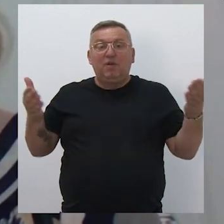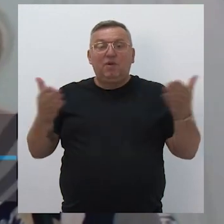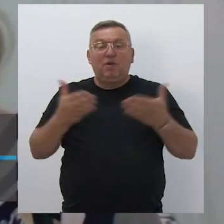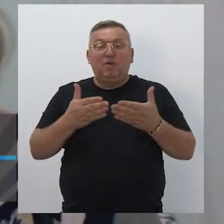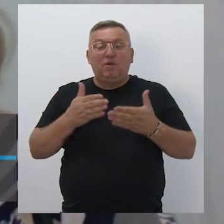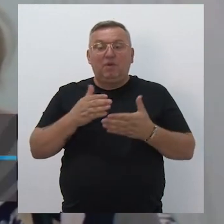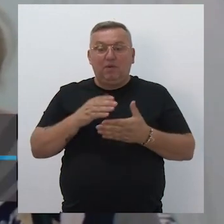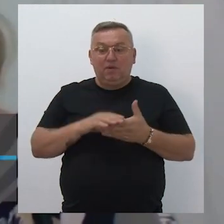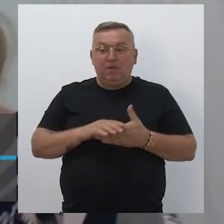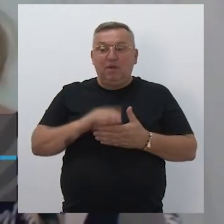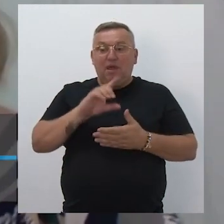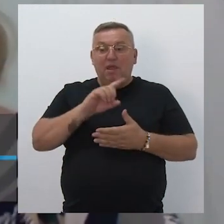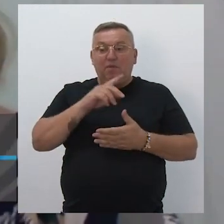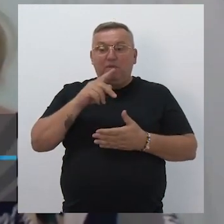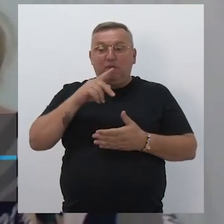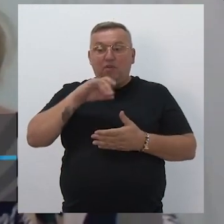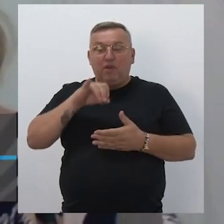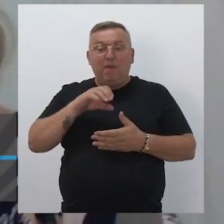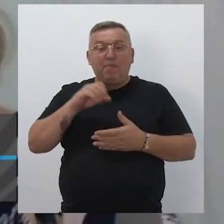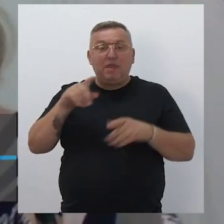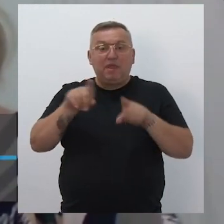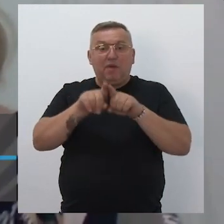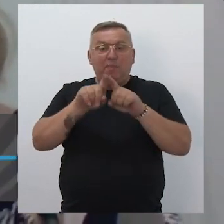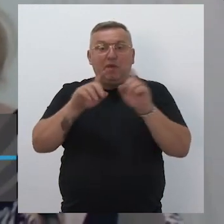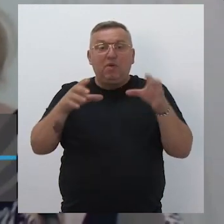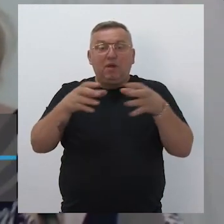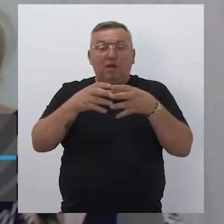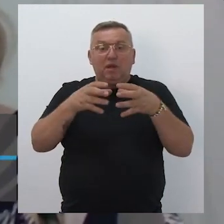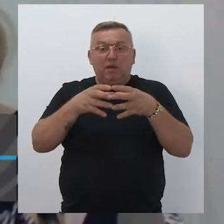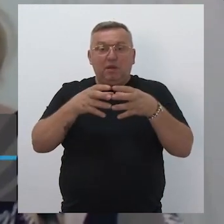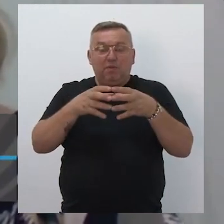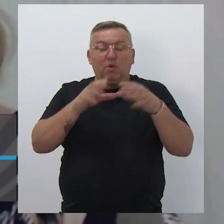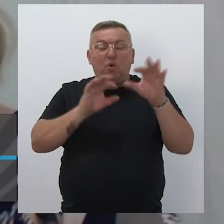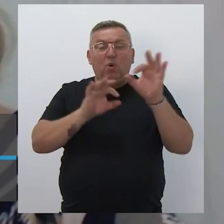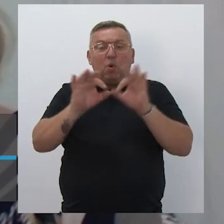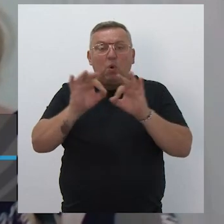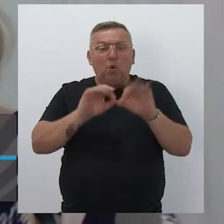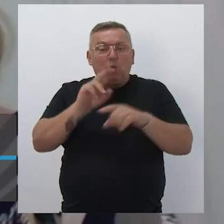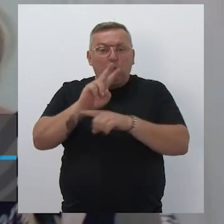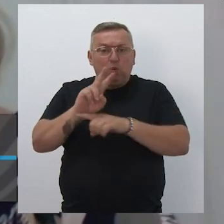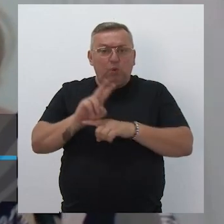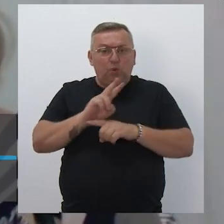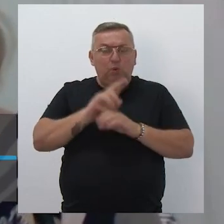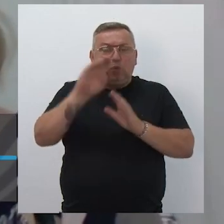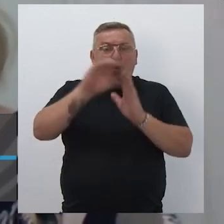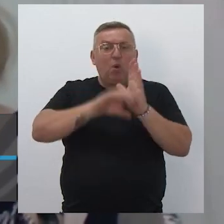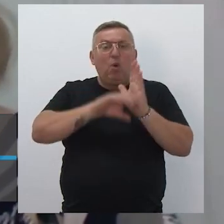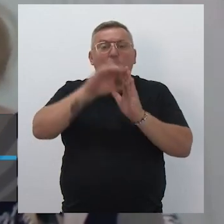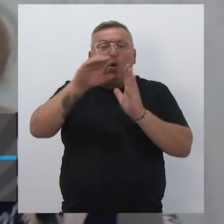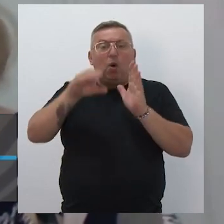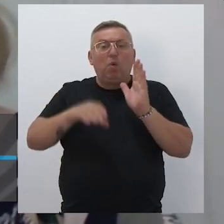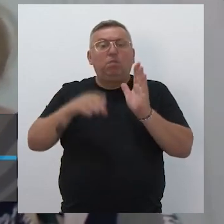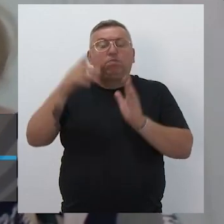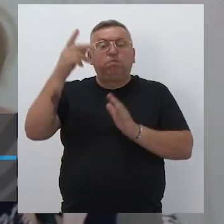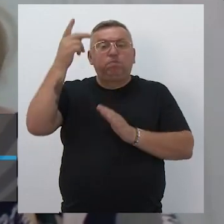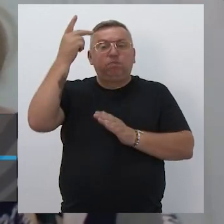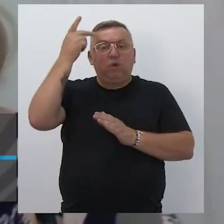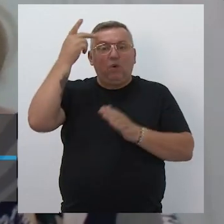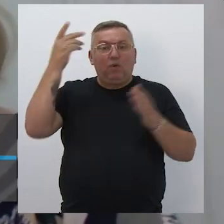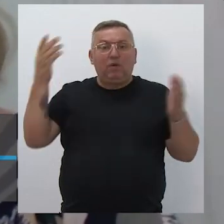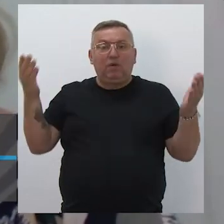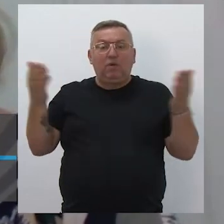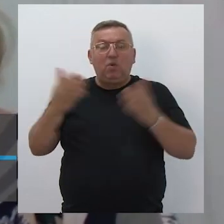no DCGEP, junto com uma equipe coordenando o Currículo Paulista. Estou hoje aqui